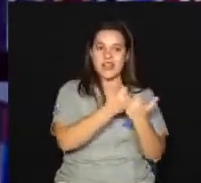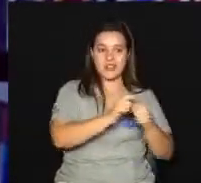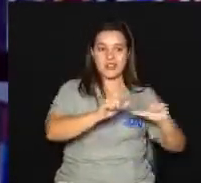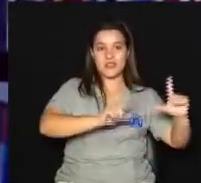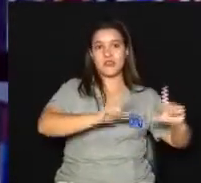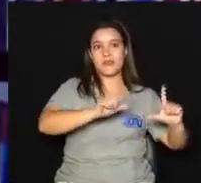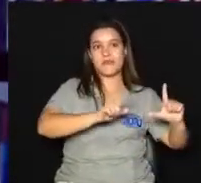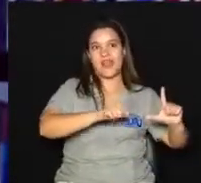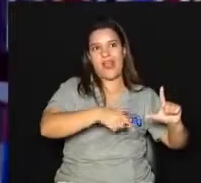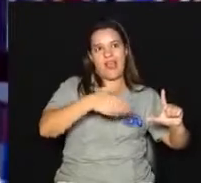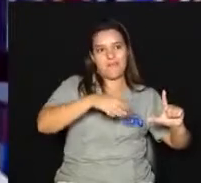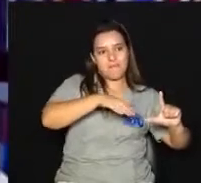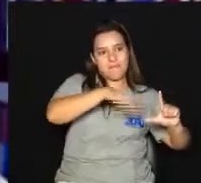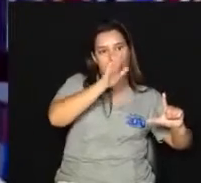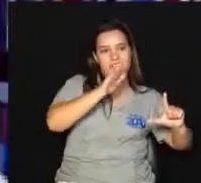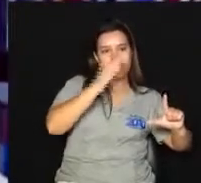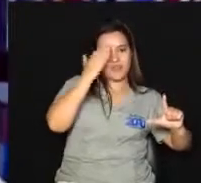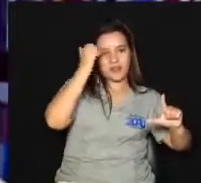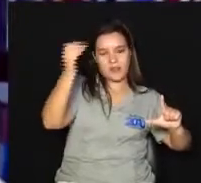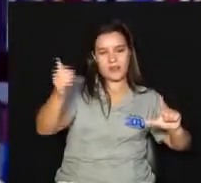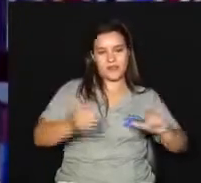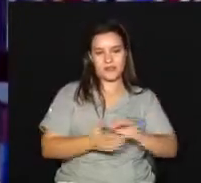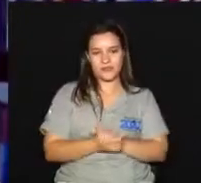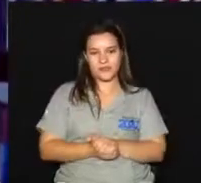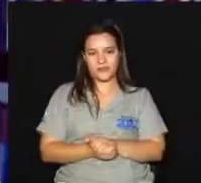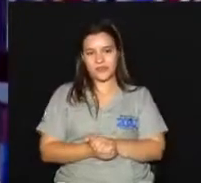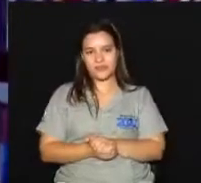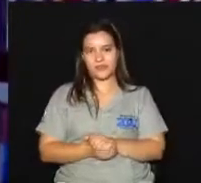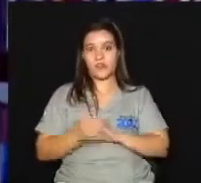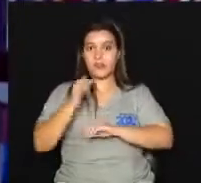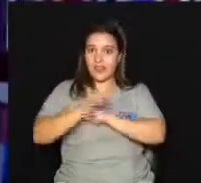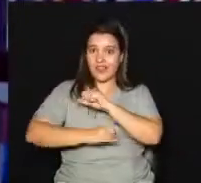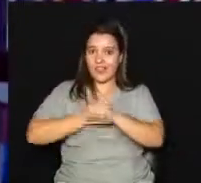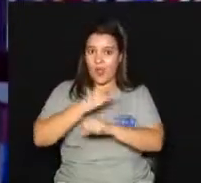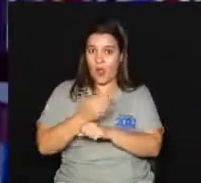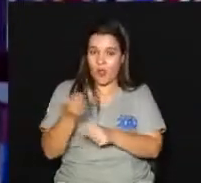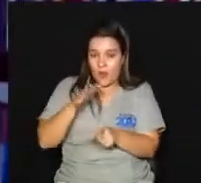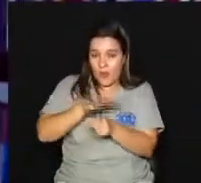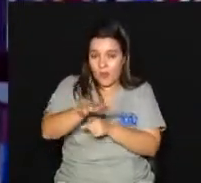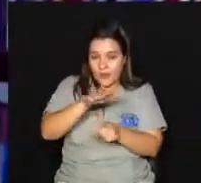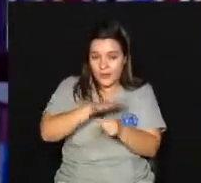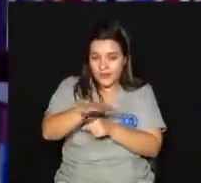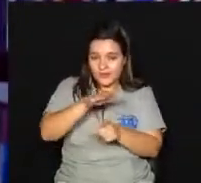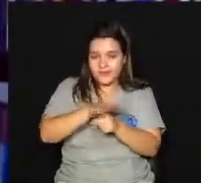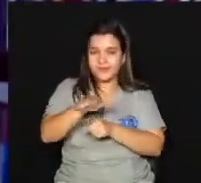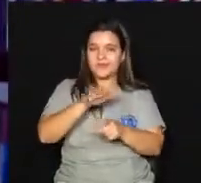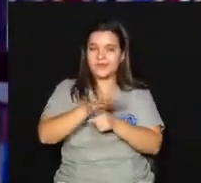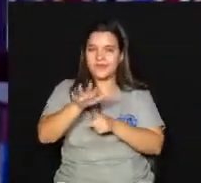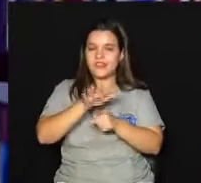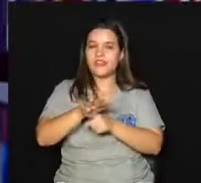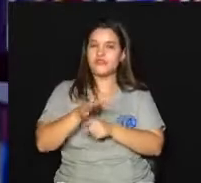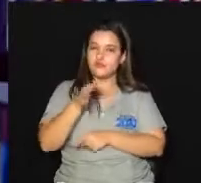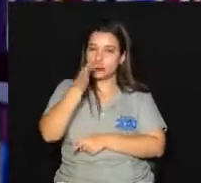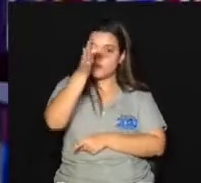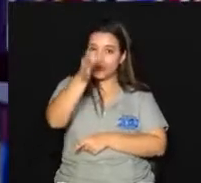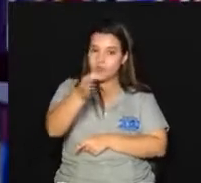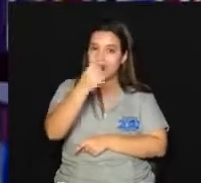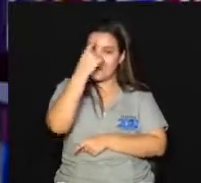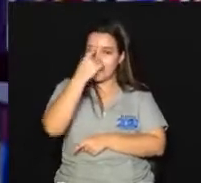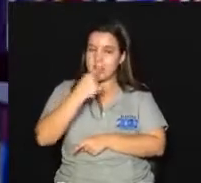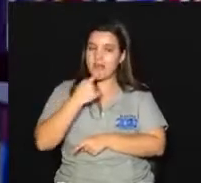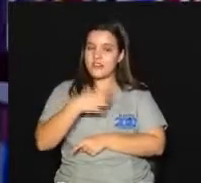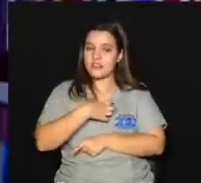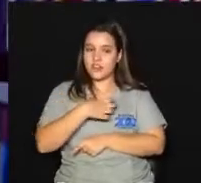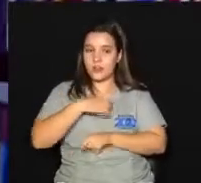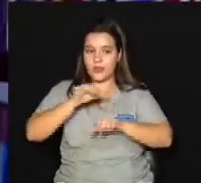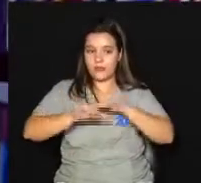de massa. Não que a internet não seja uma mídia de massa, mas deve mudar um pouco o perfil